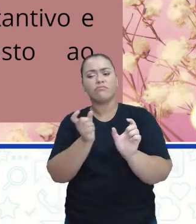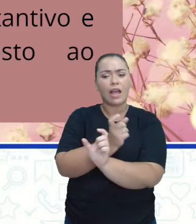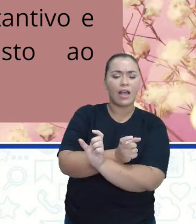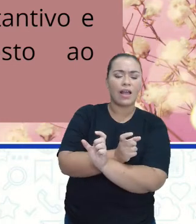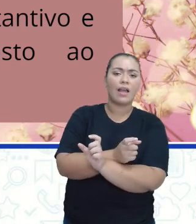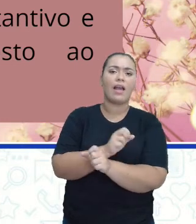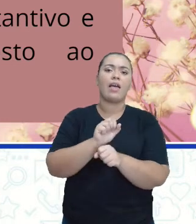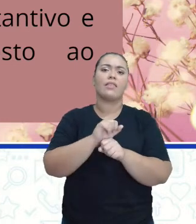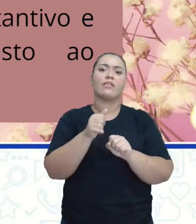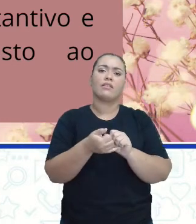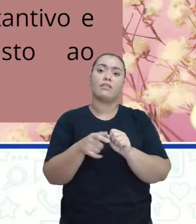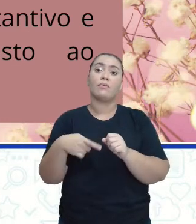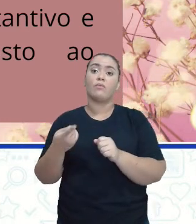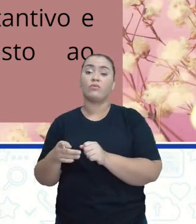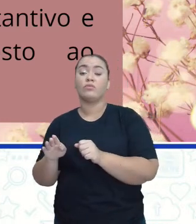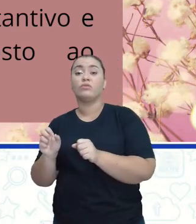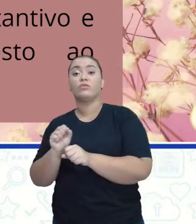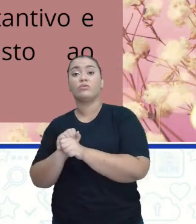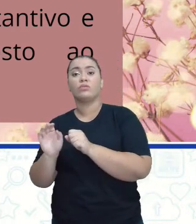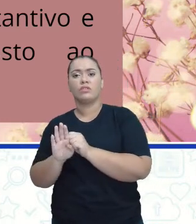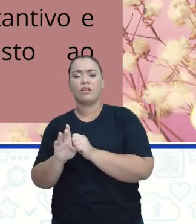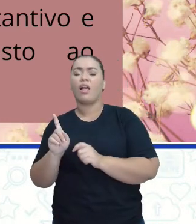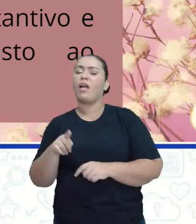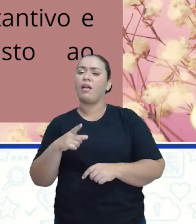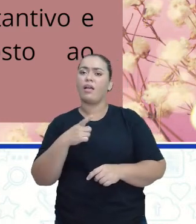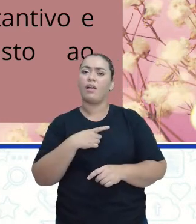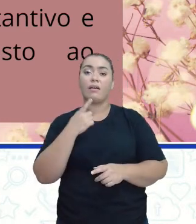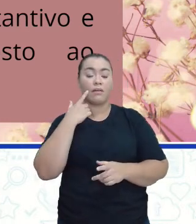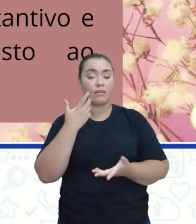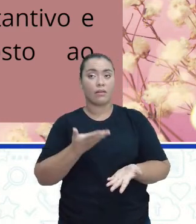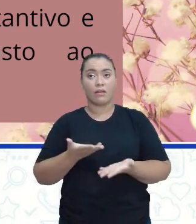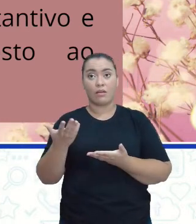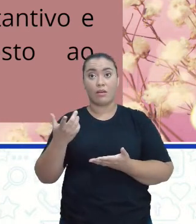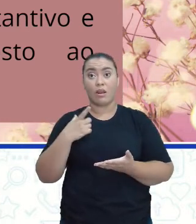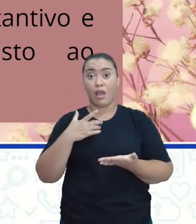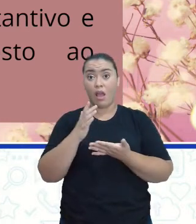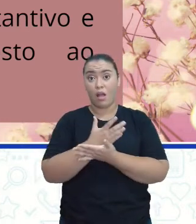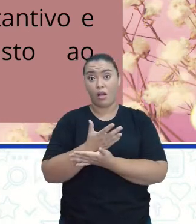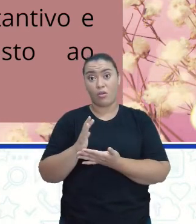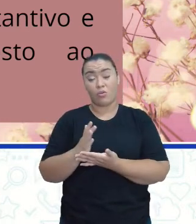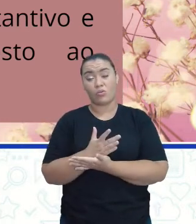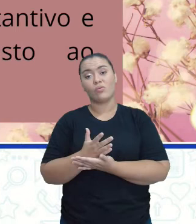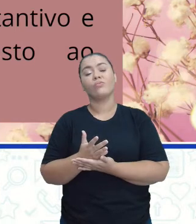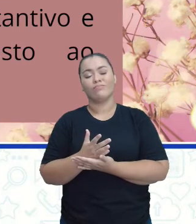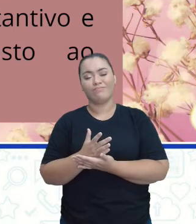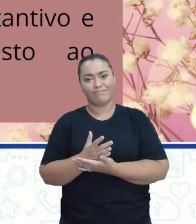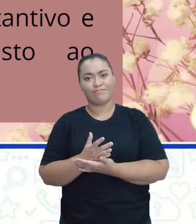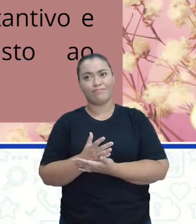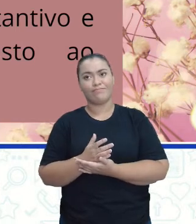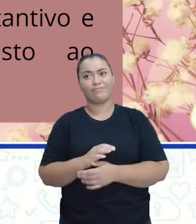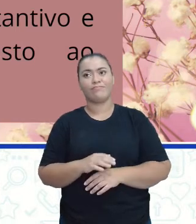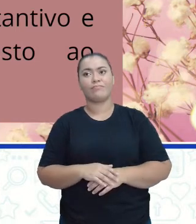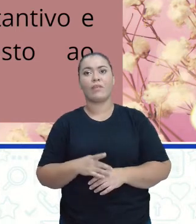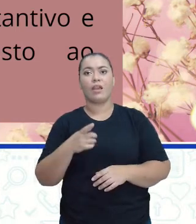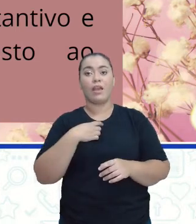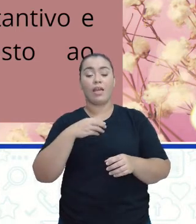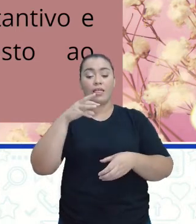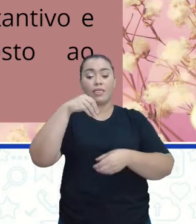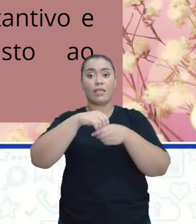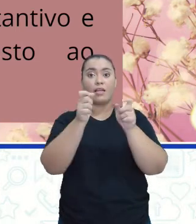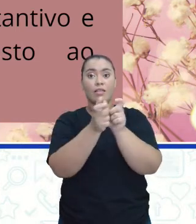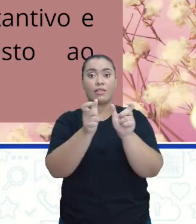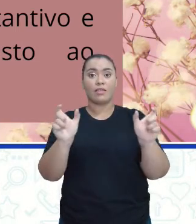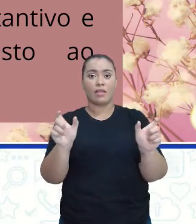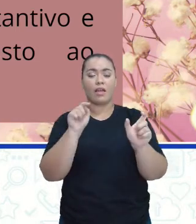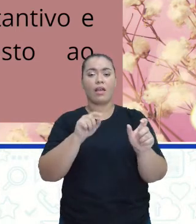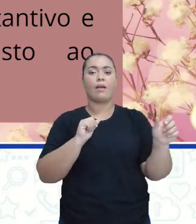diferença? Vamos ver. Então, em algumas situações, a ordem do adjetivo na oração altera o